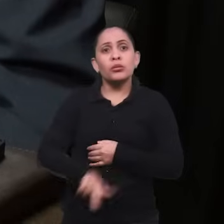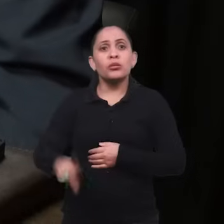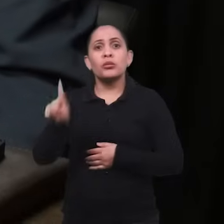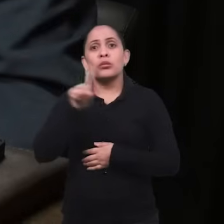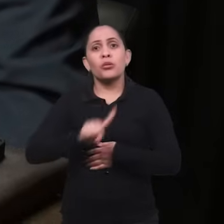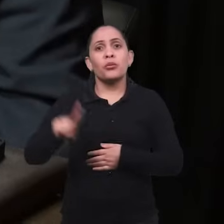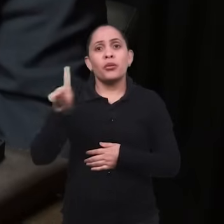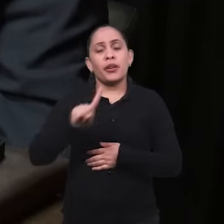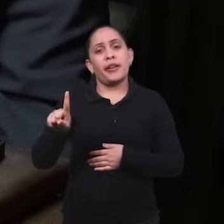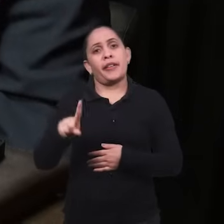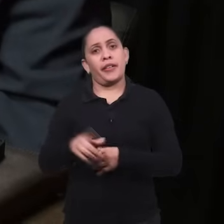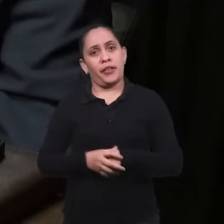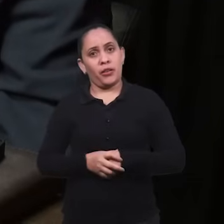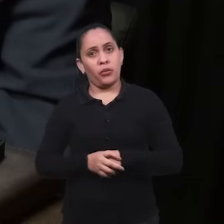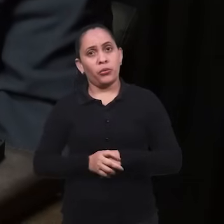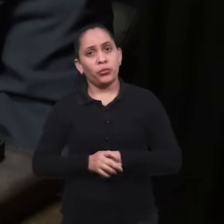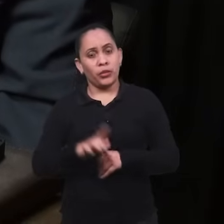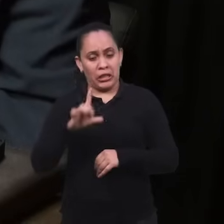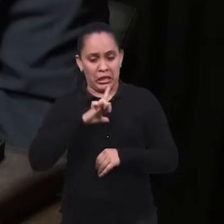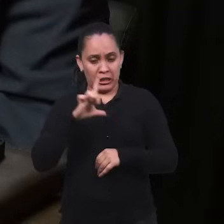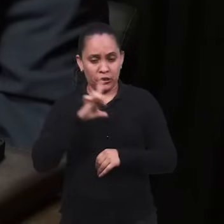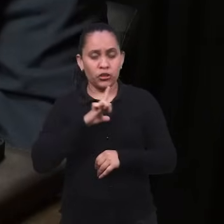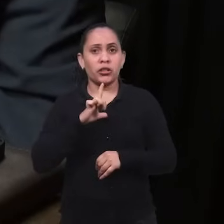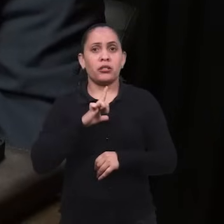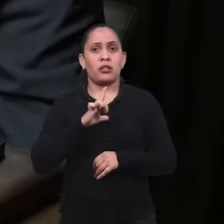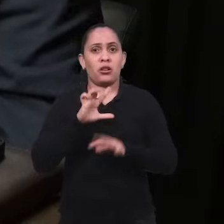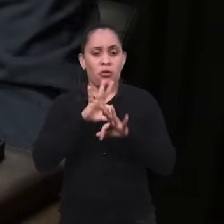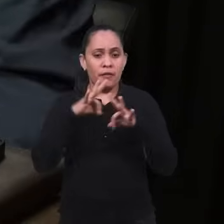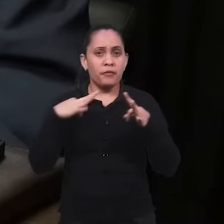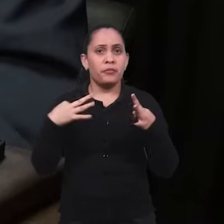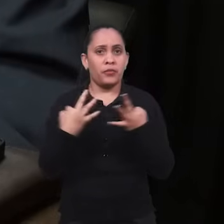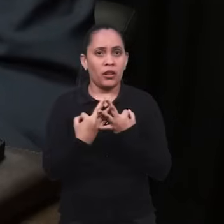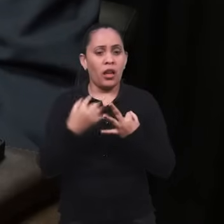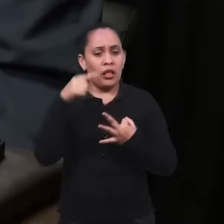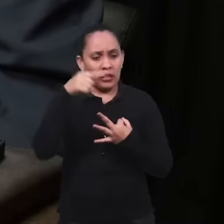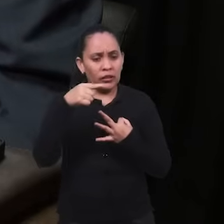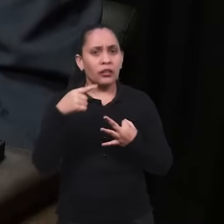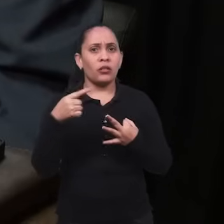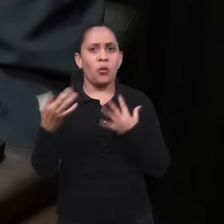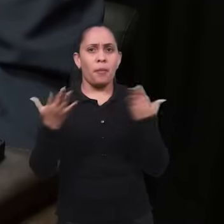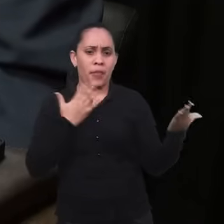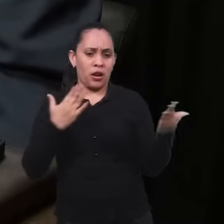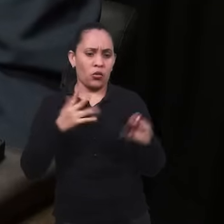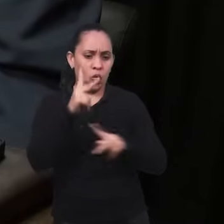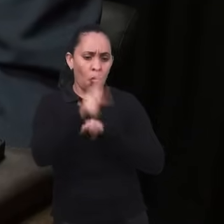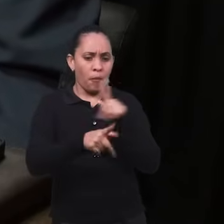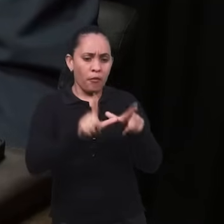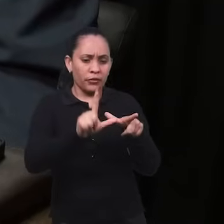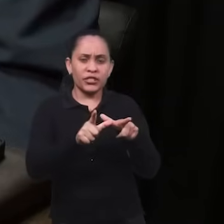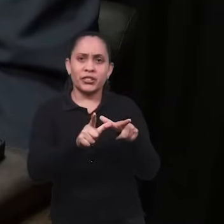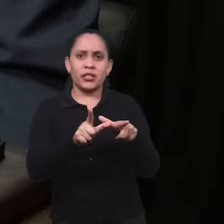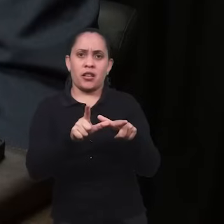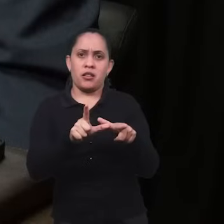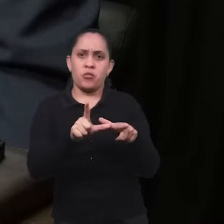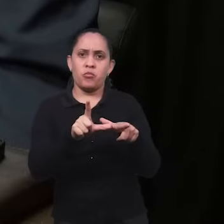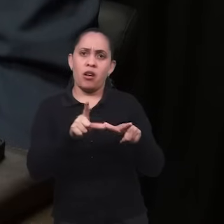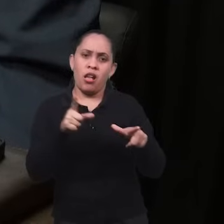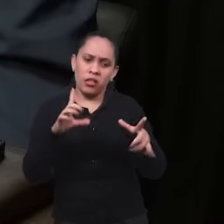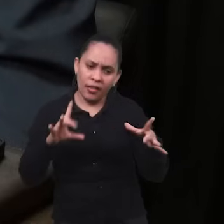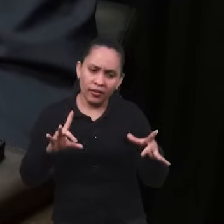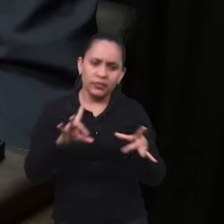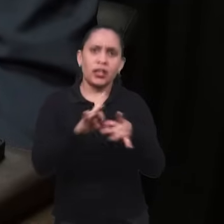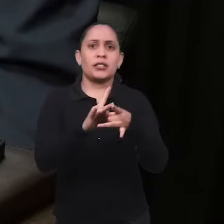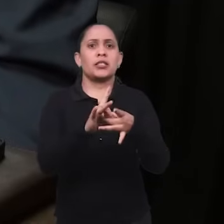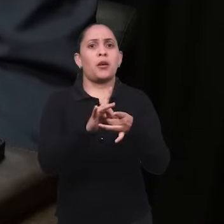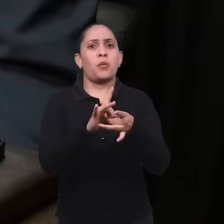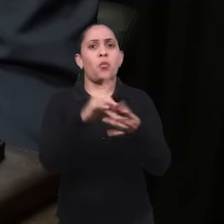com a raiz que ele tinha, né, com o povo de Israel, Perfeito. a sua